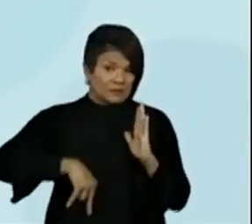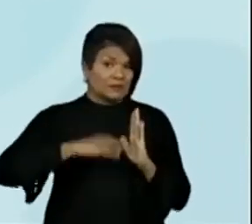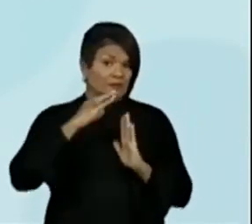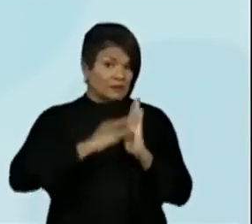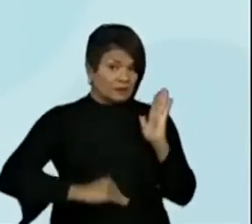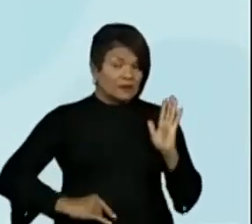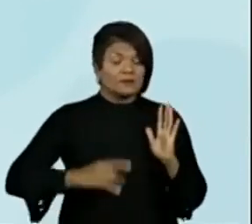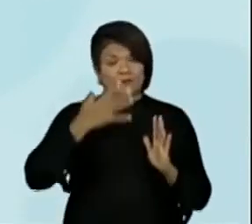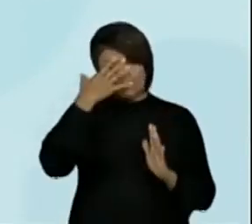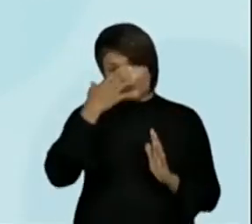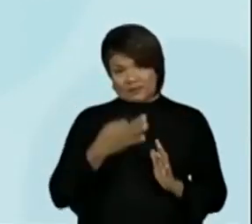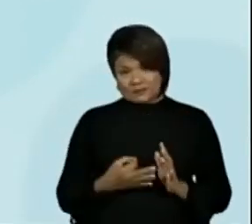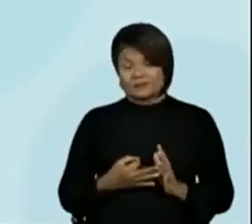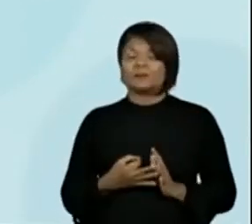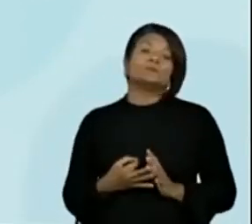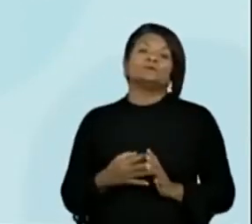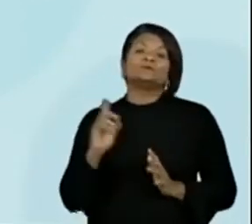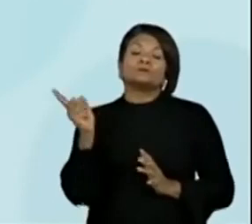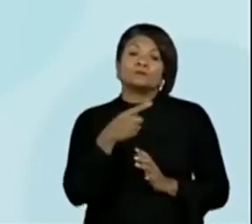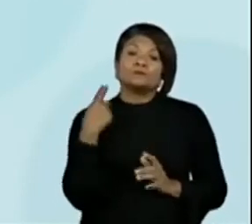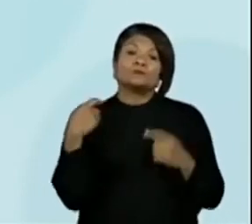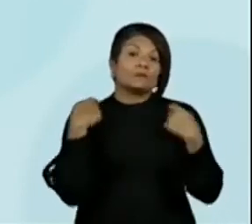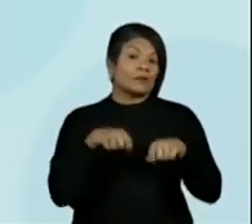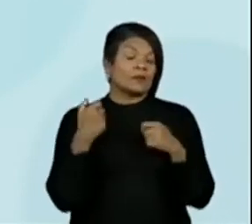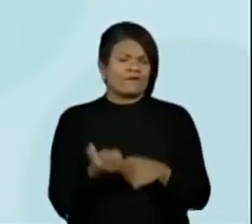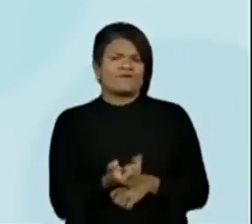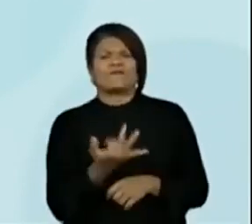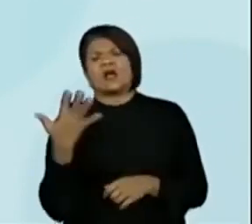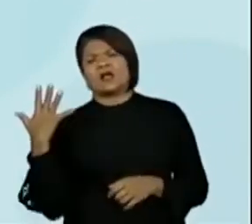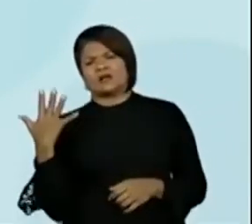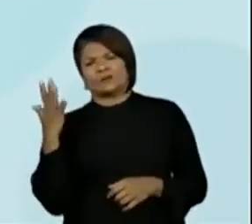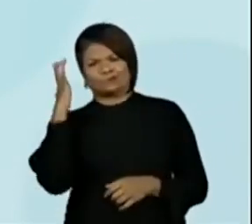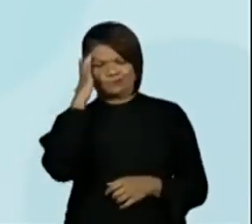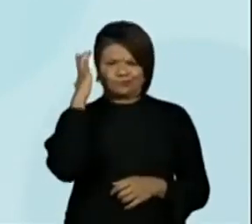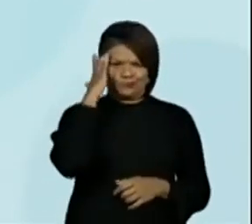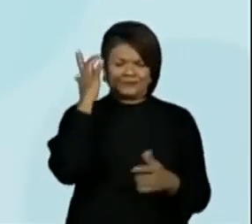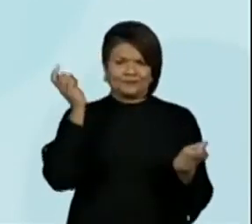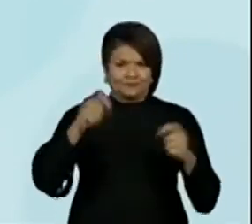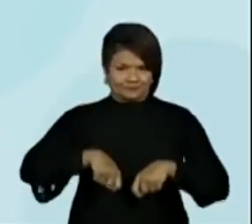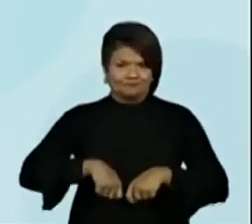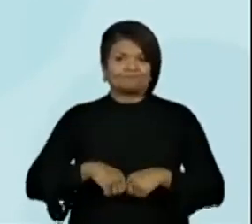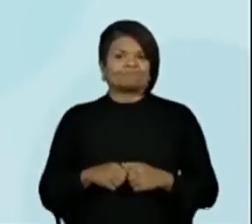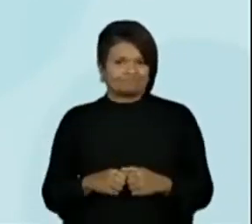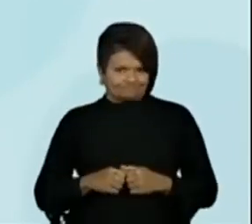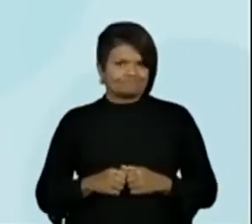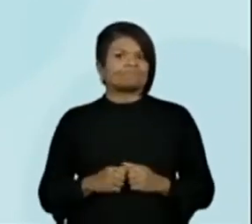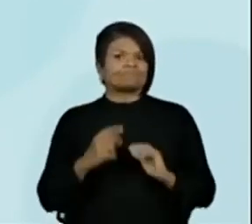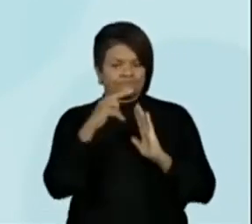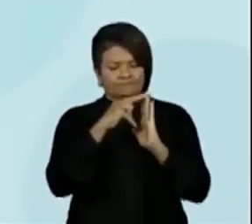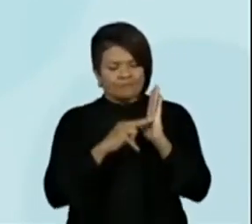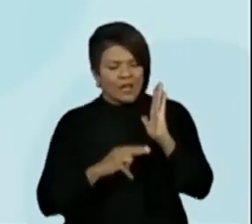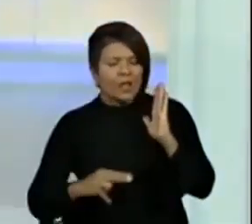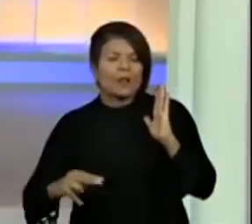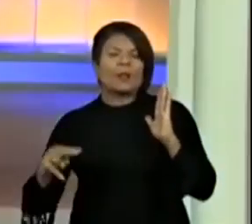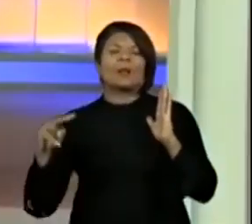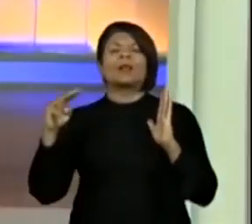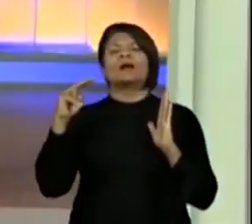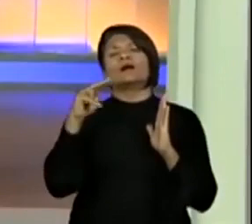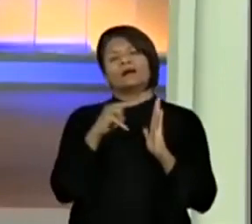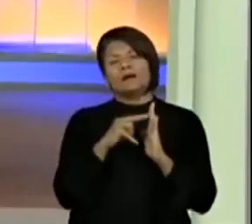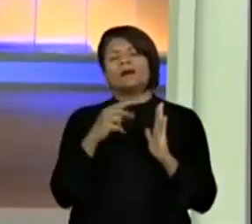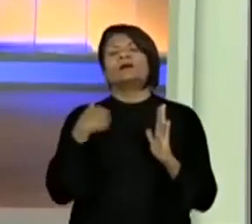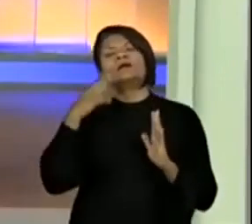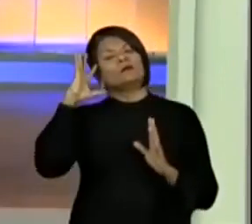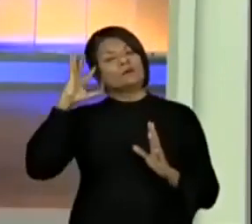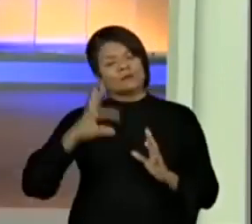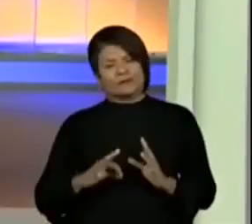textos, compreensão, a gente precisa de várias habilidades para ter uma leitura fluente, para compreender o que